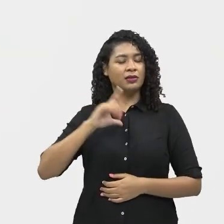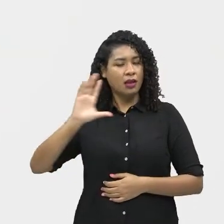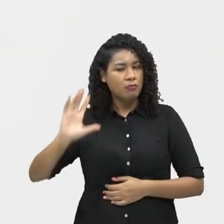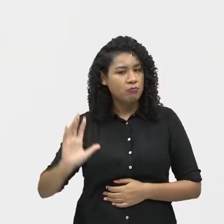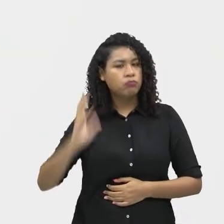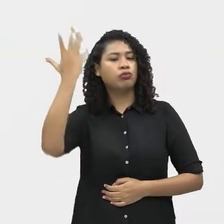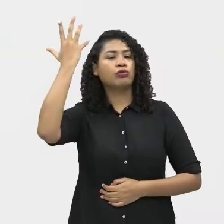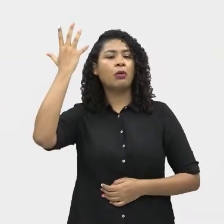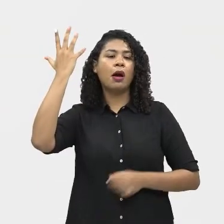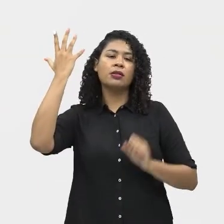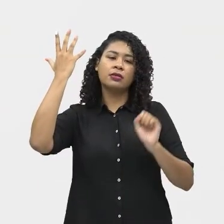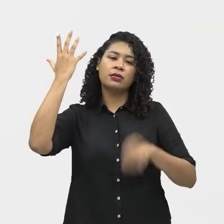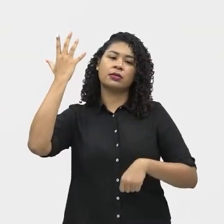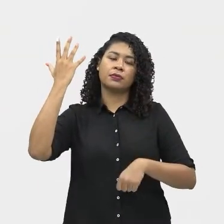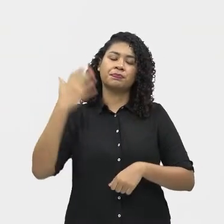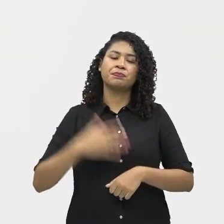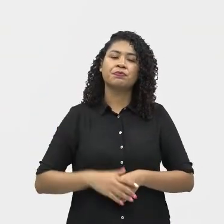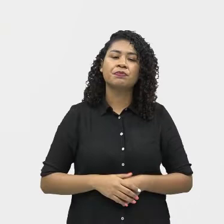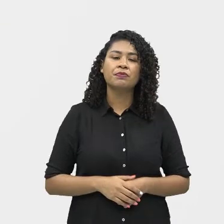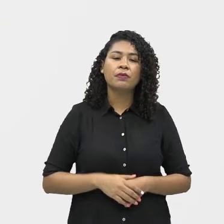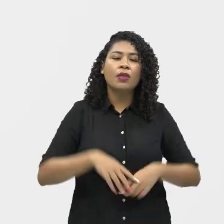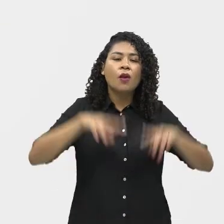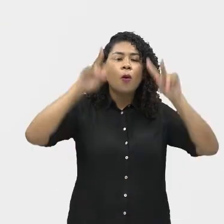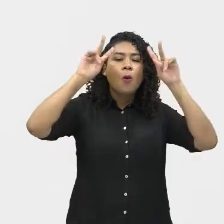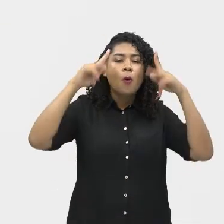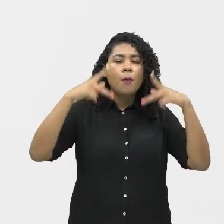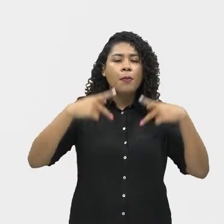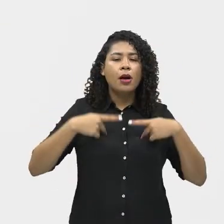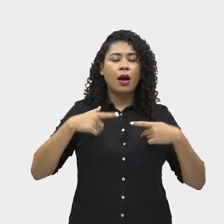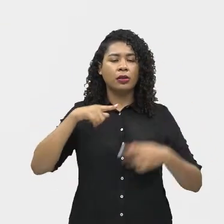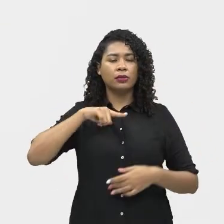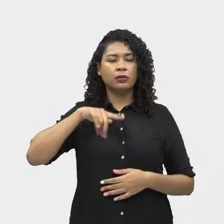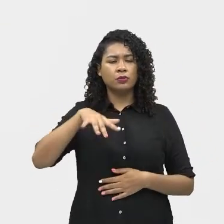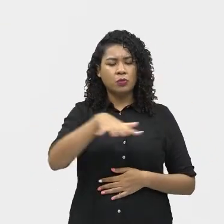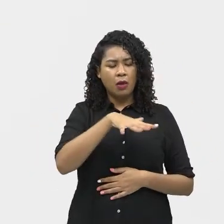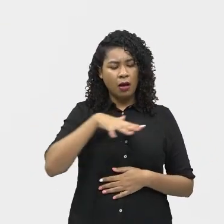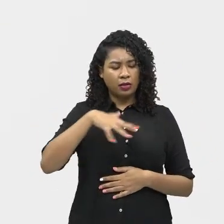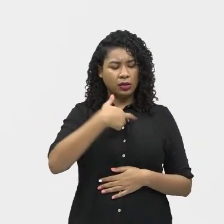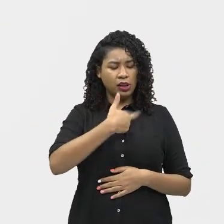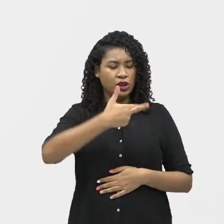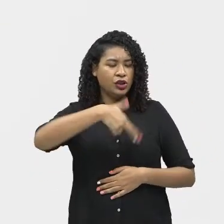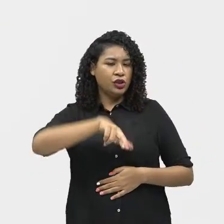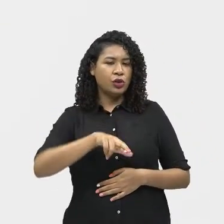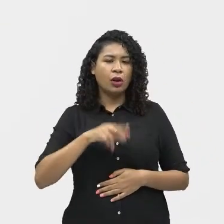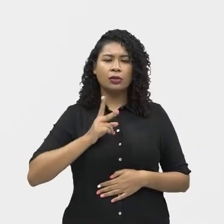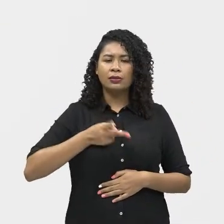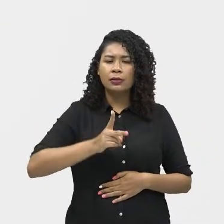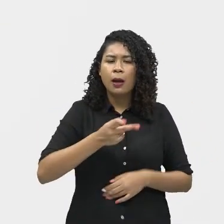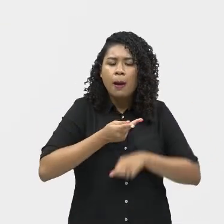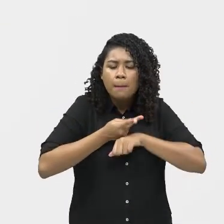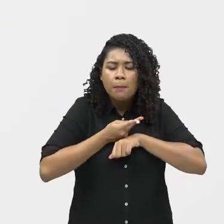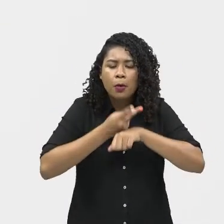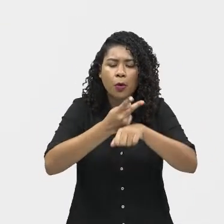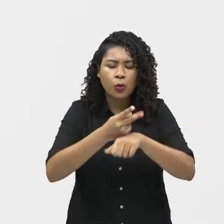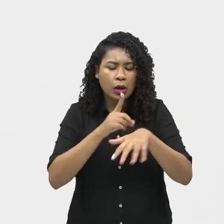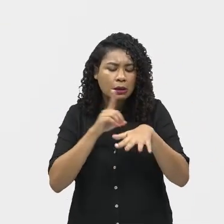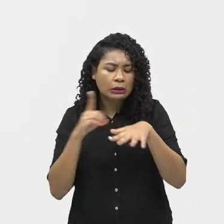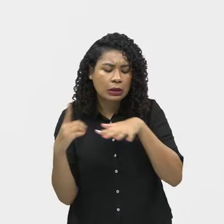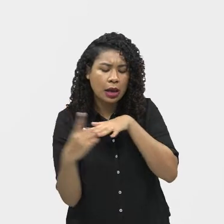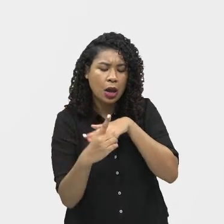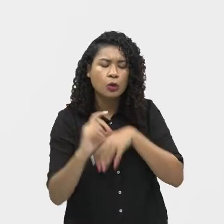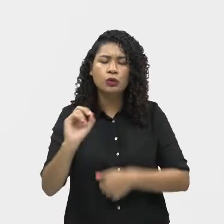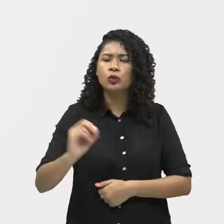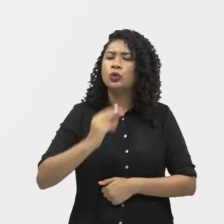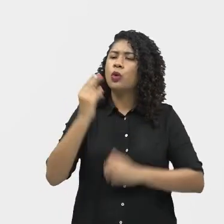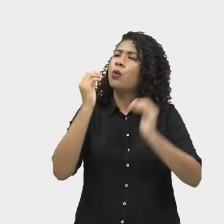O ser humano tem uma dimensão religiosa. Ele recorre a deuses, ao sobrenatural e